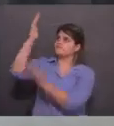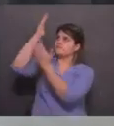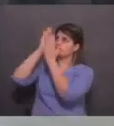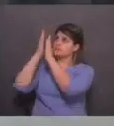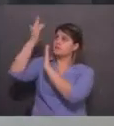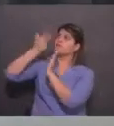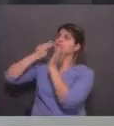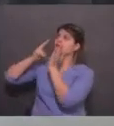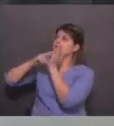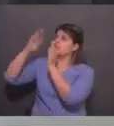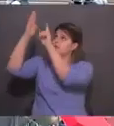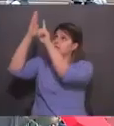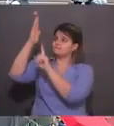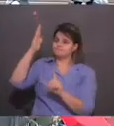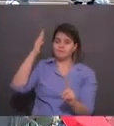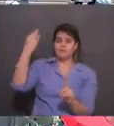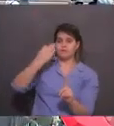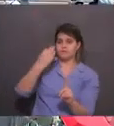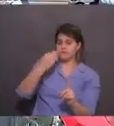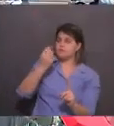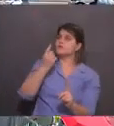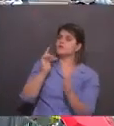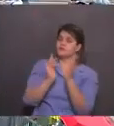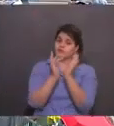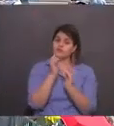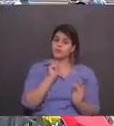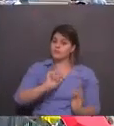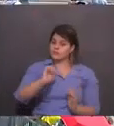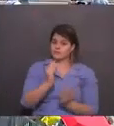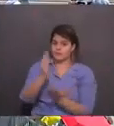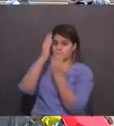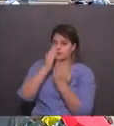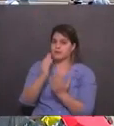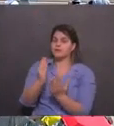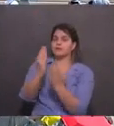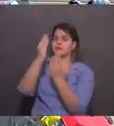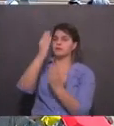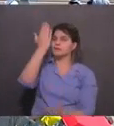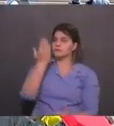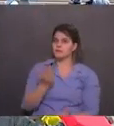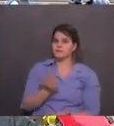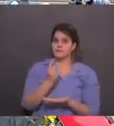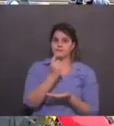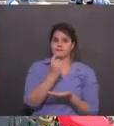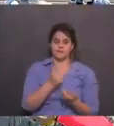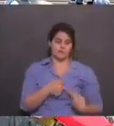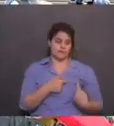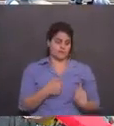e verdadeiro homem, bendito o nome de Jesus, bendito o seu sacratíssimo